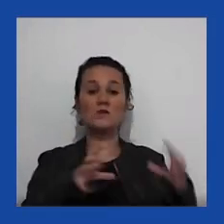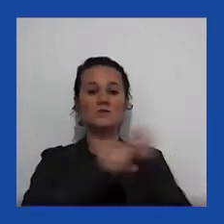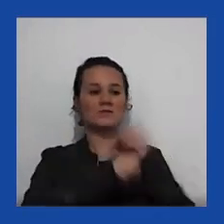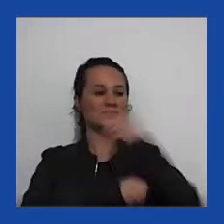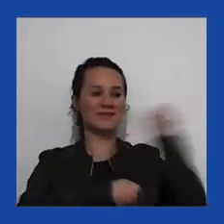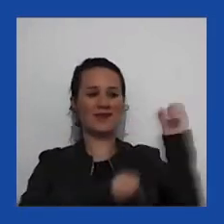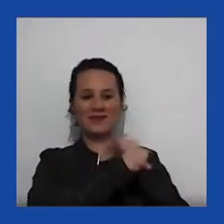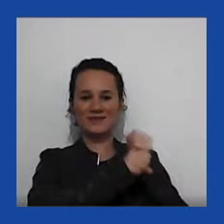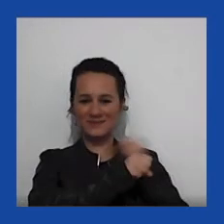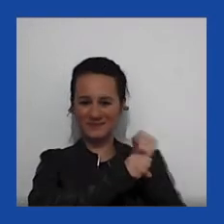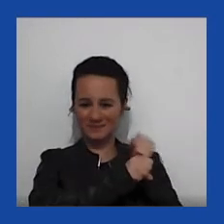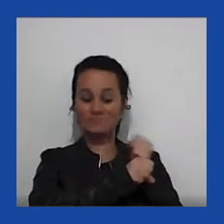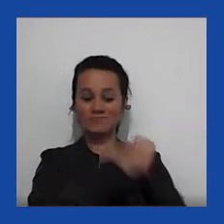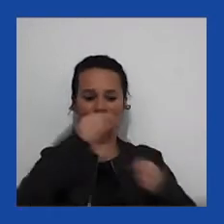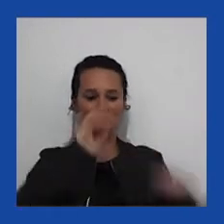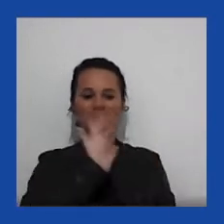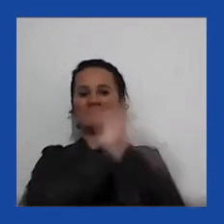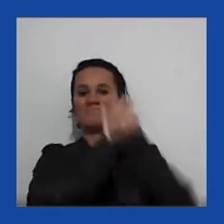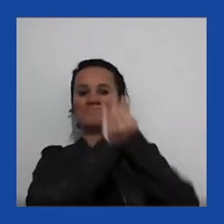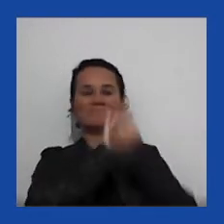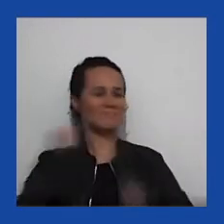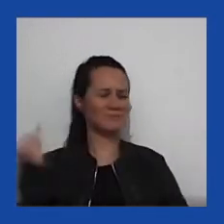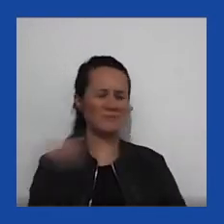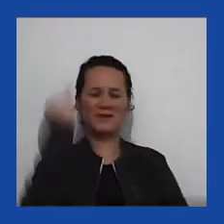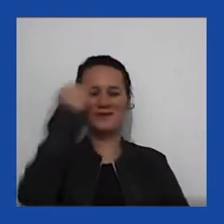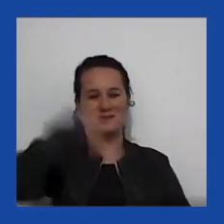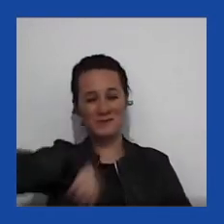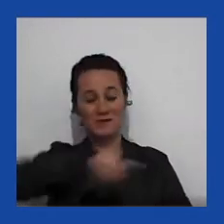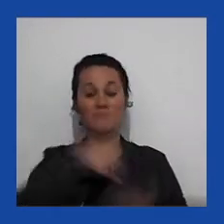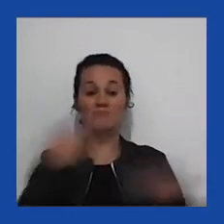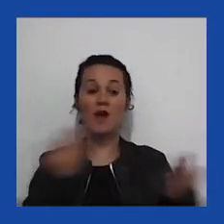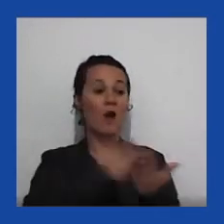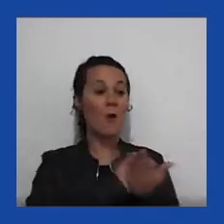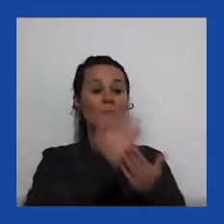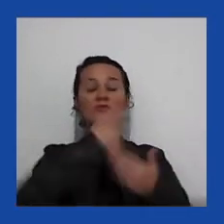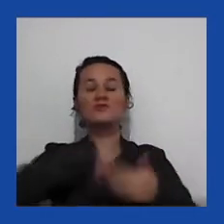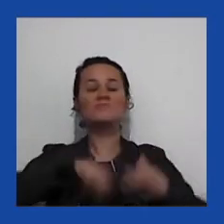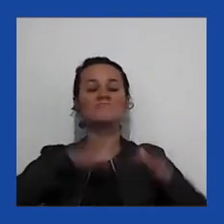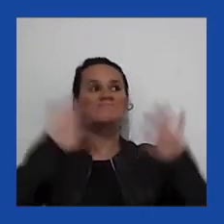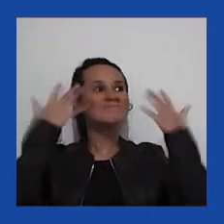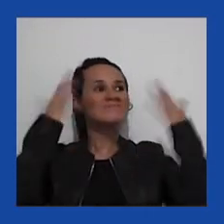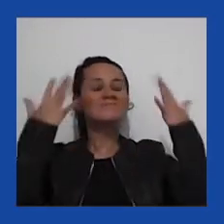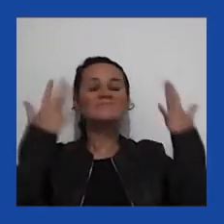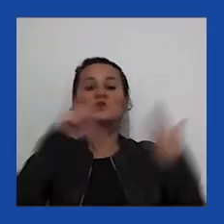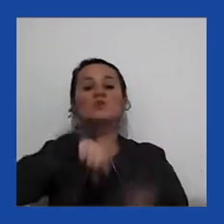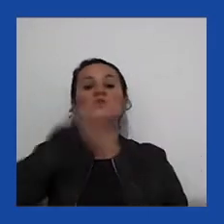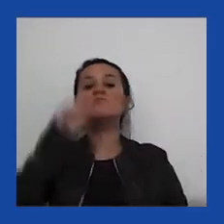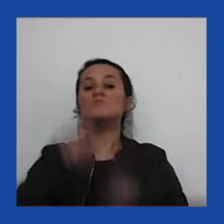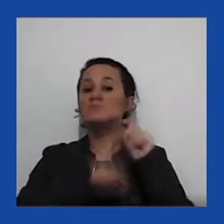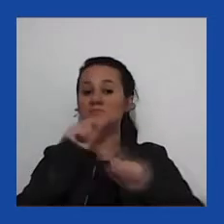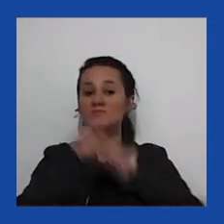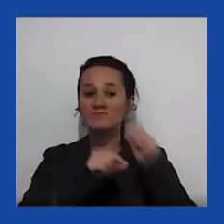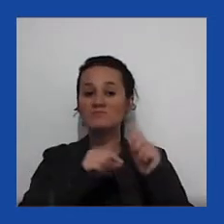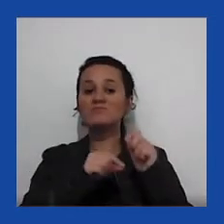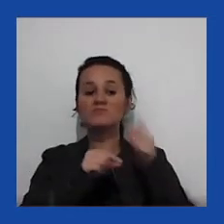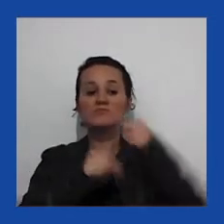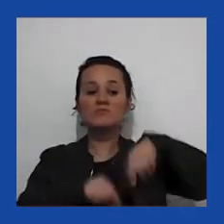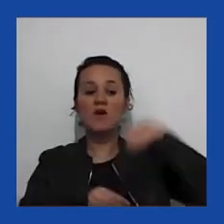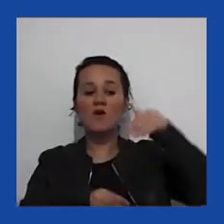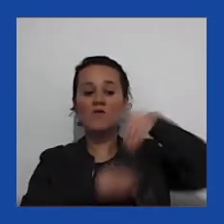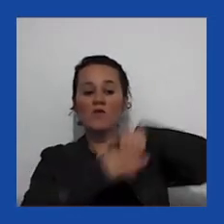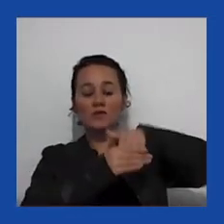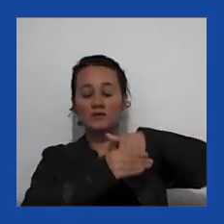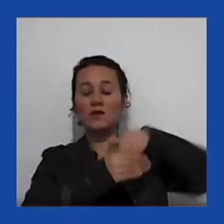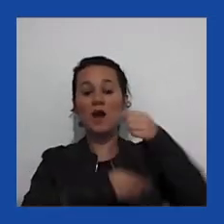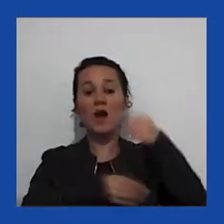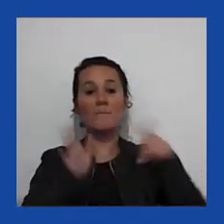importante para nós. E naquele momento, para celebrar, né, aquele evento, a gente escolheu o voto consciente como uma das